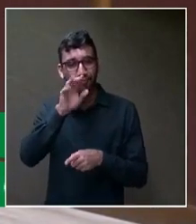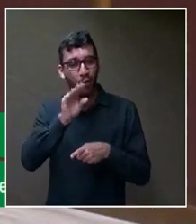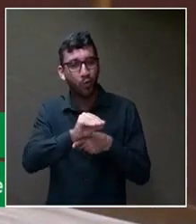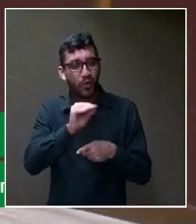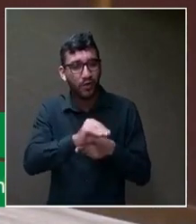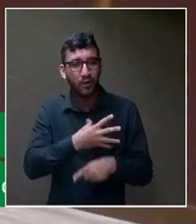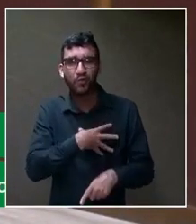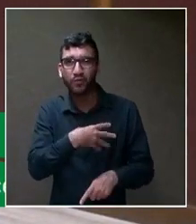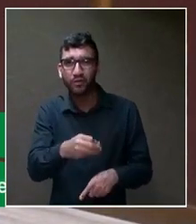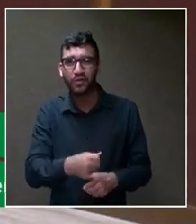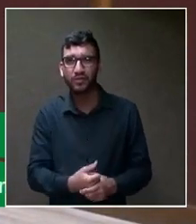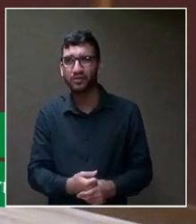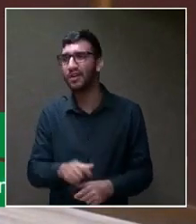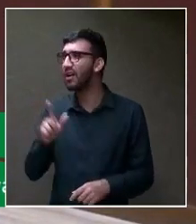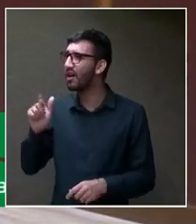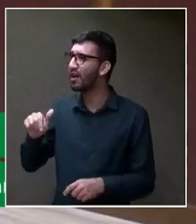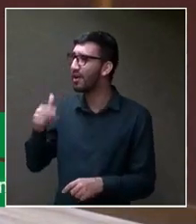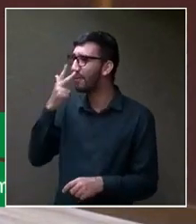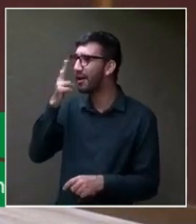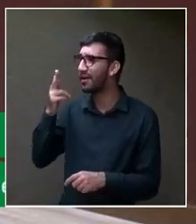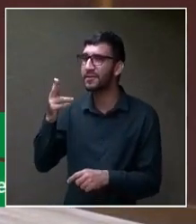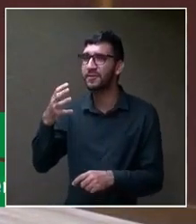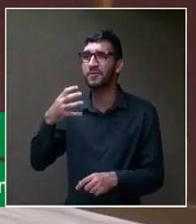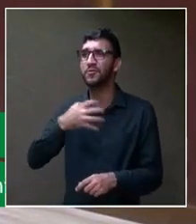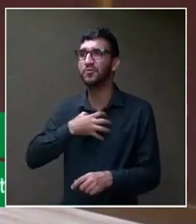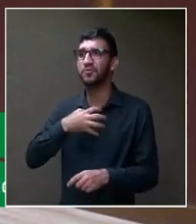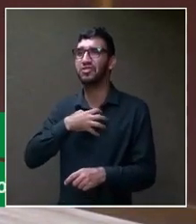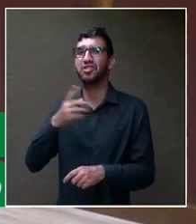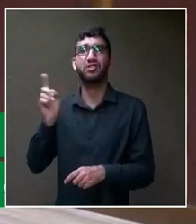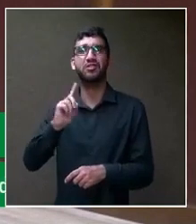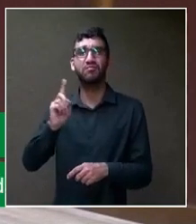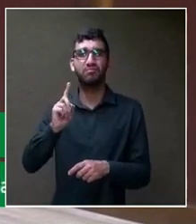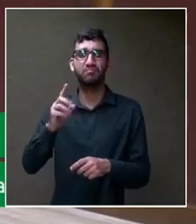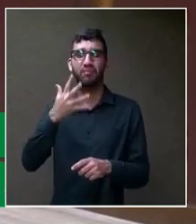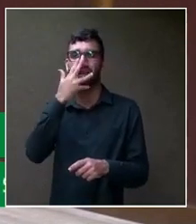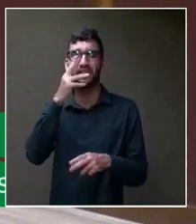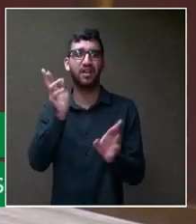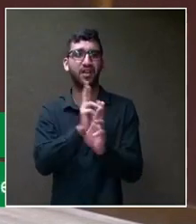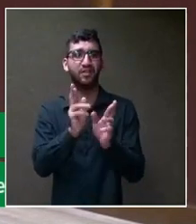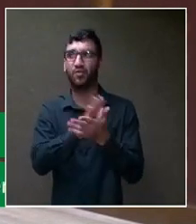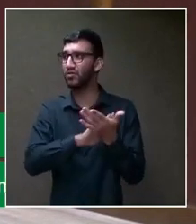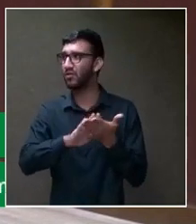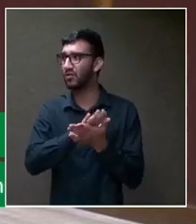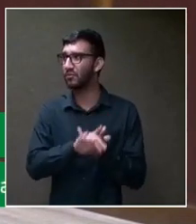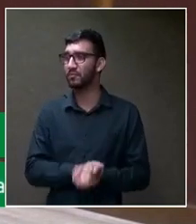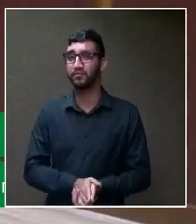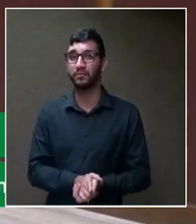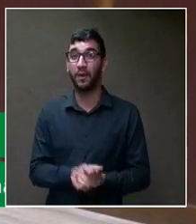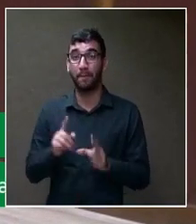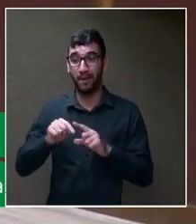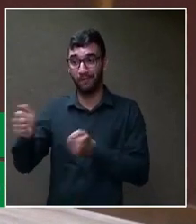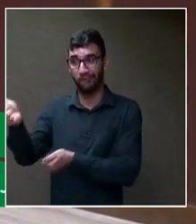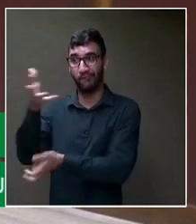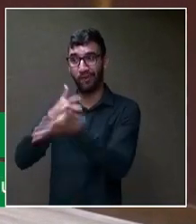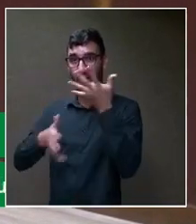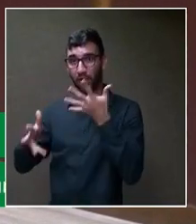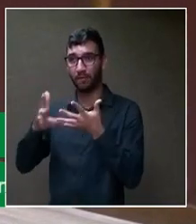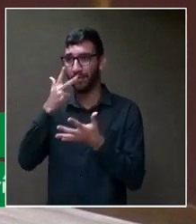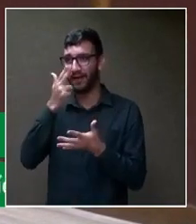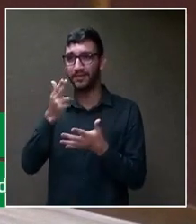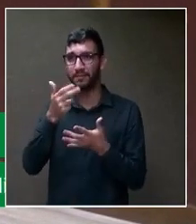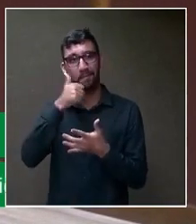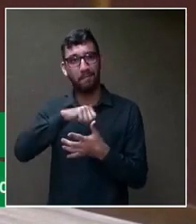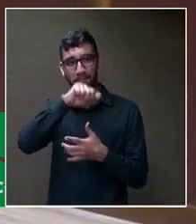Ela falou isso para a senhora? Ela falou que não tinha sentimento por ele. Certo. Mas ela falou isso para a senhora, que se sentia como